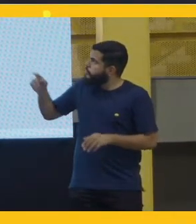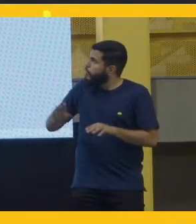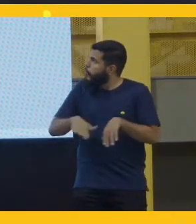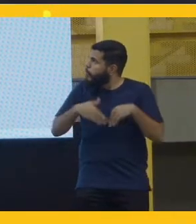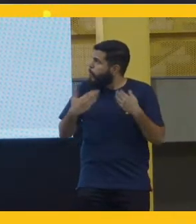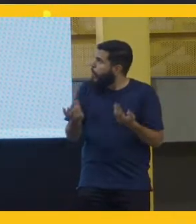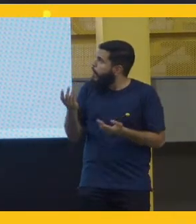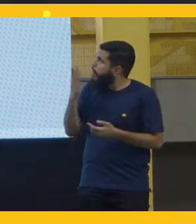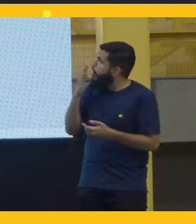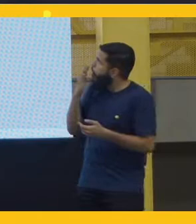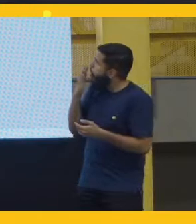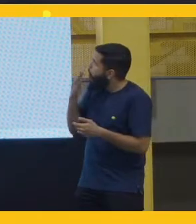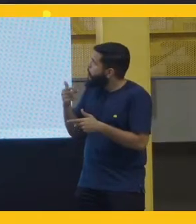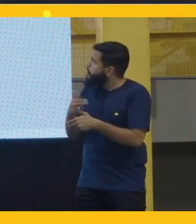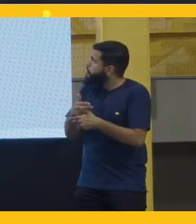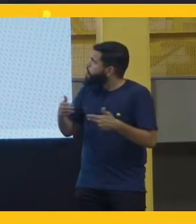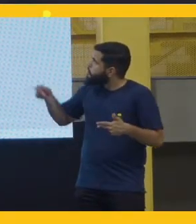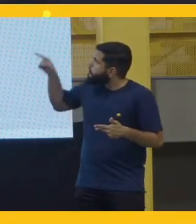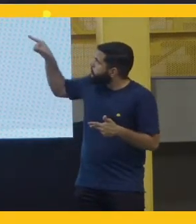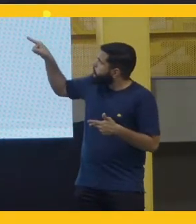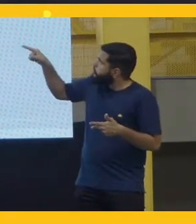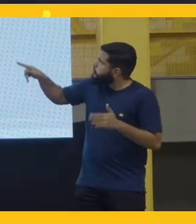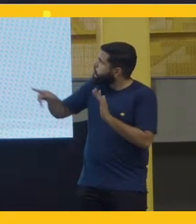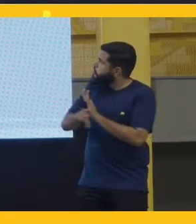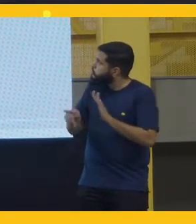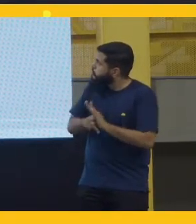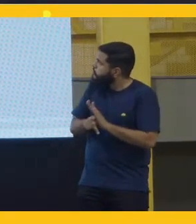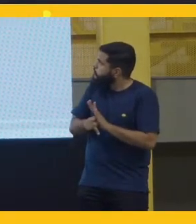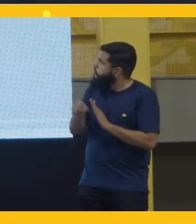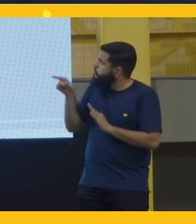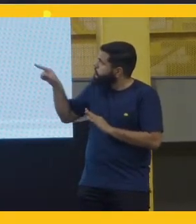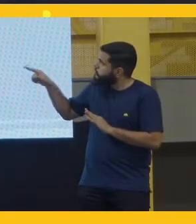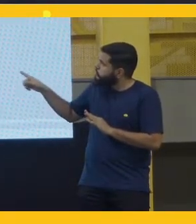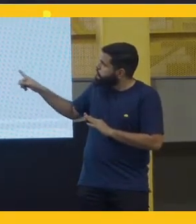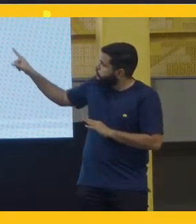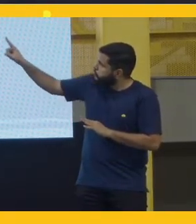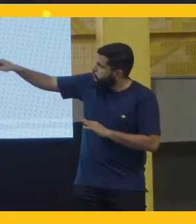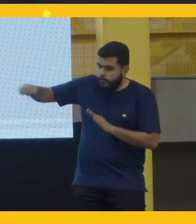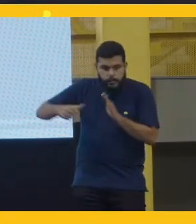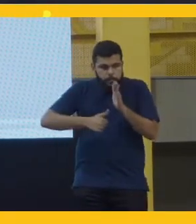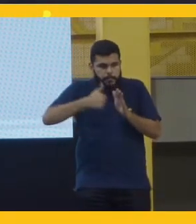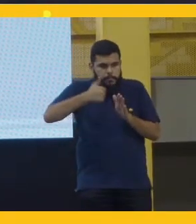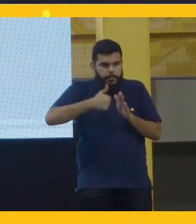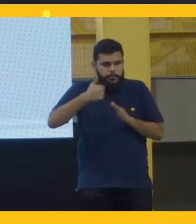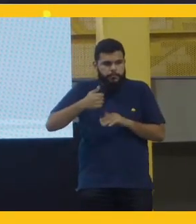da substância que deu origem àquele gráfico da figura 1?